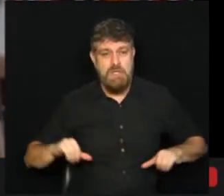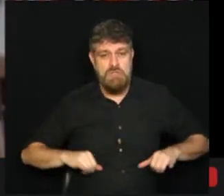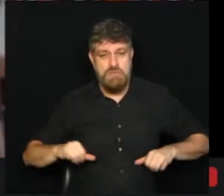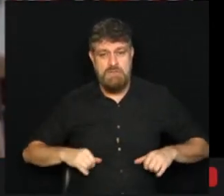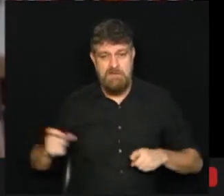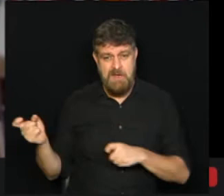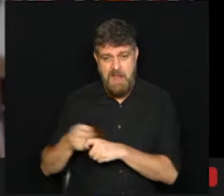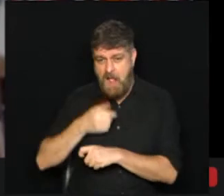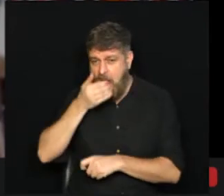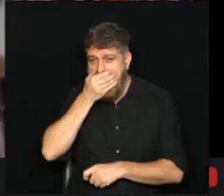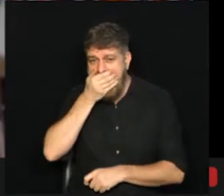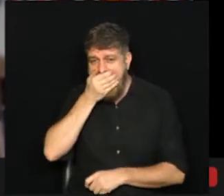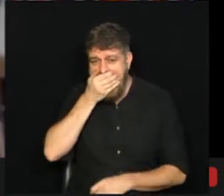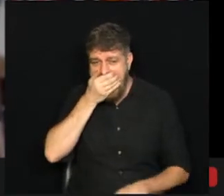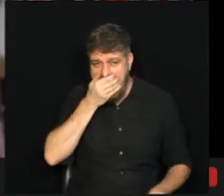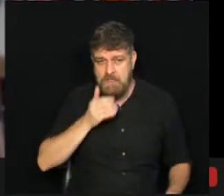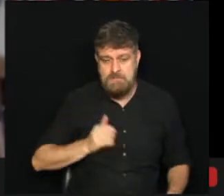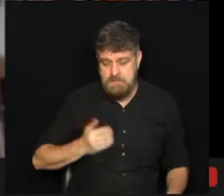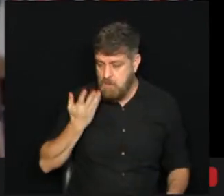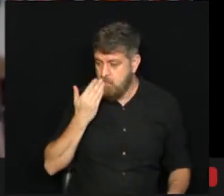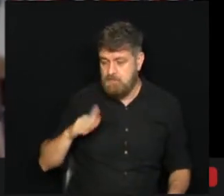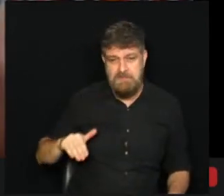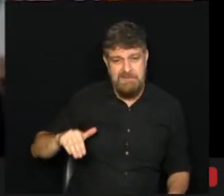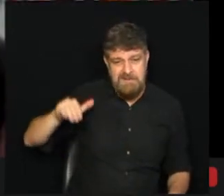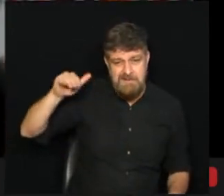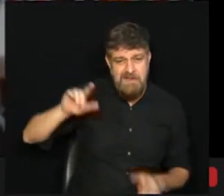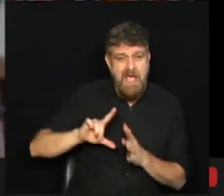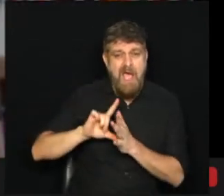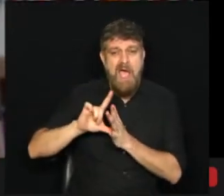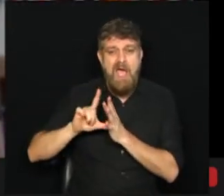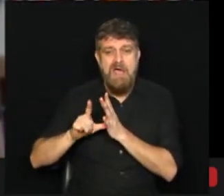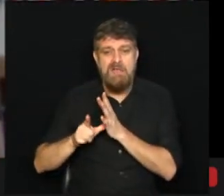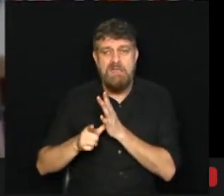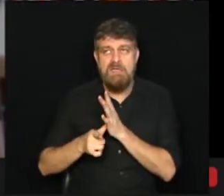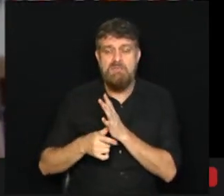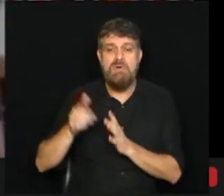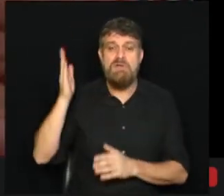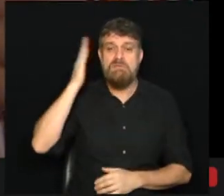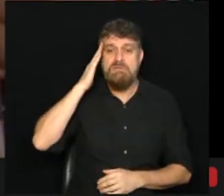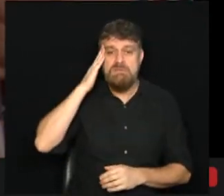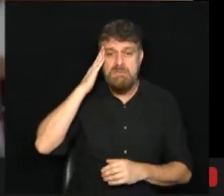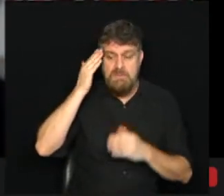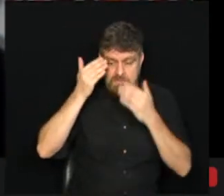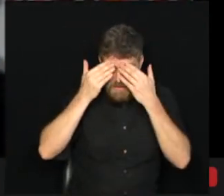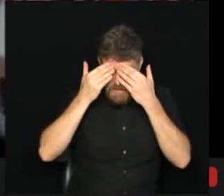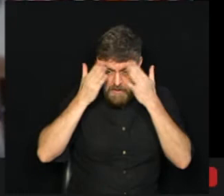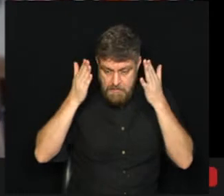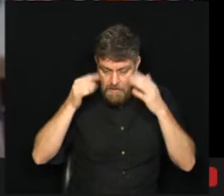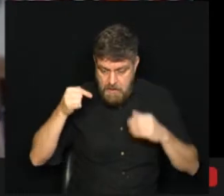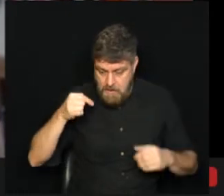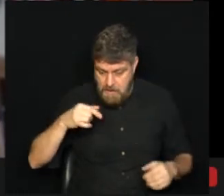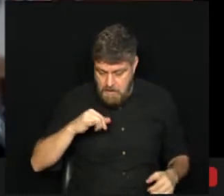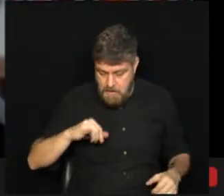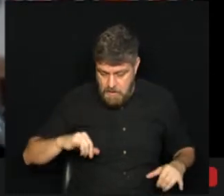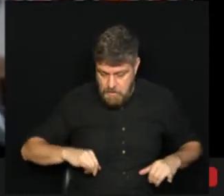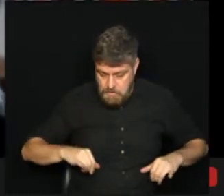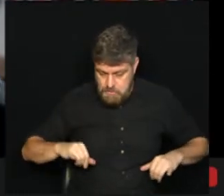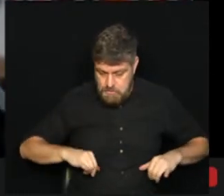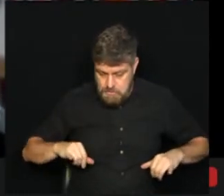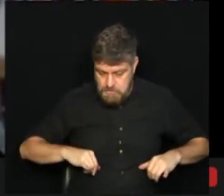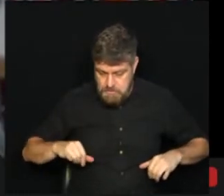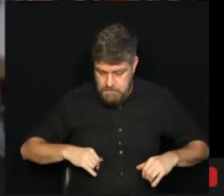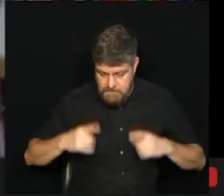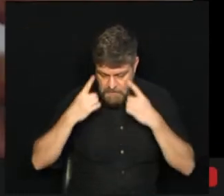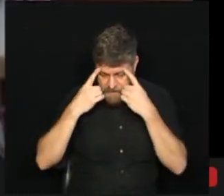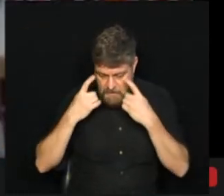durante a infância que vão saber só apenas depois, né? Vão entender que sofreram um tipo de abuso, um tipo de